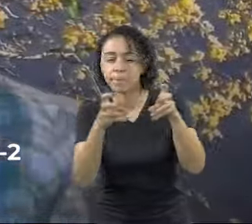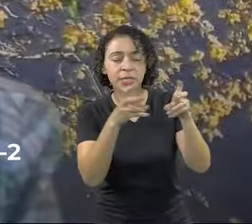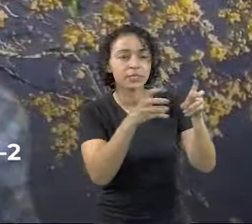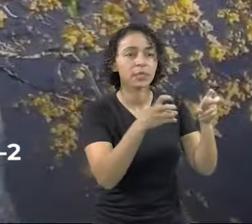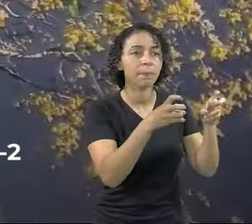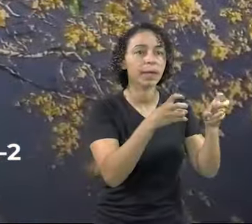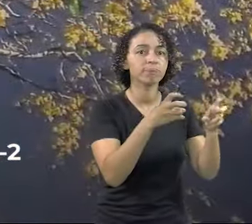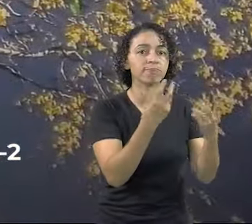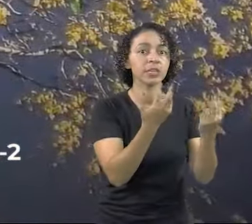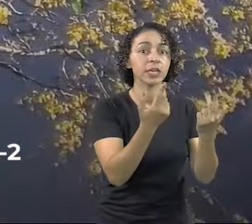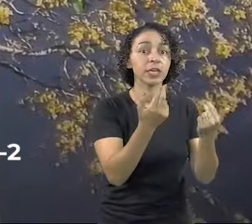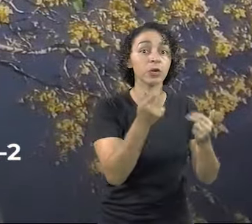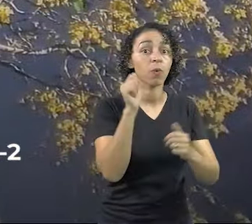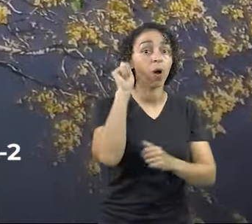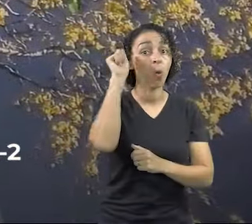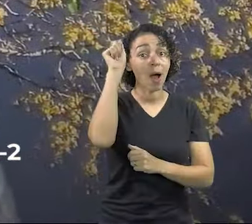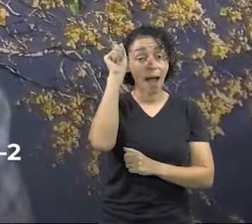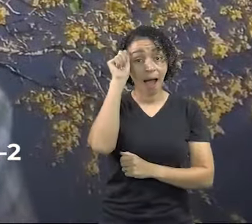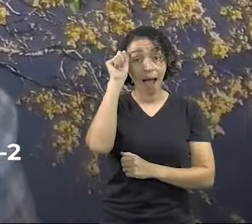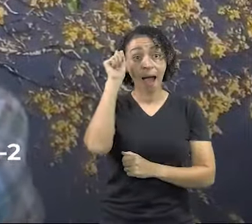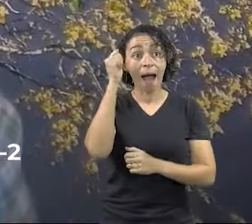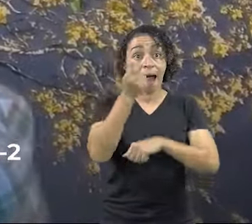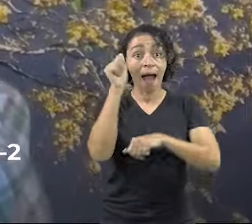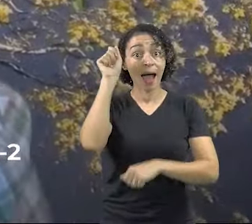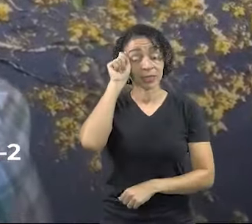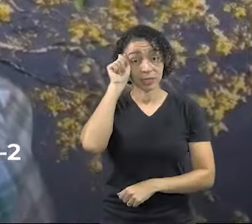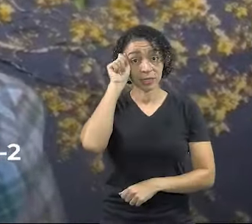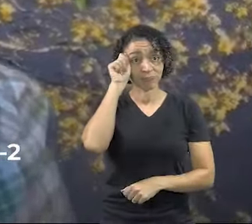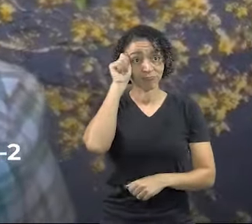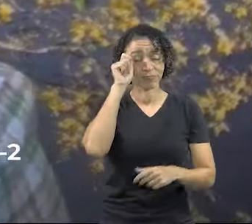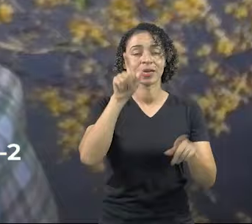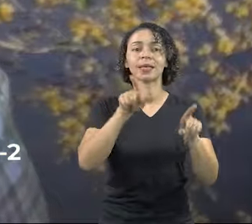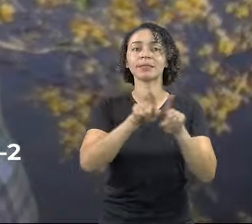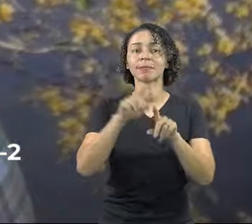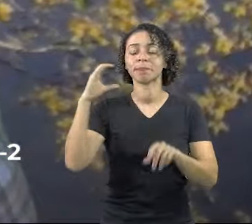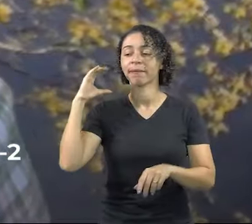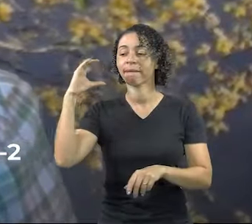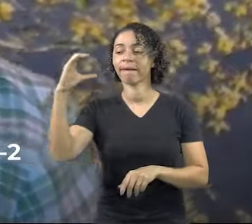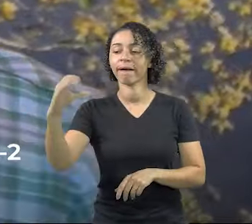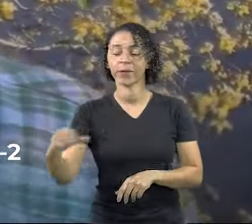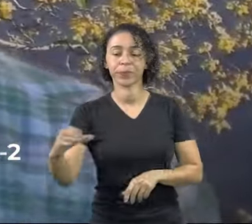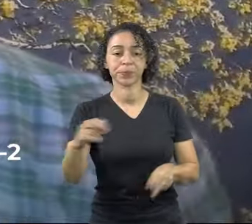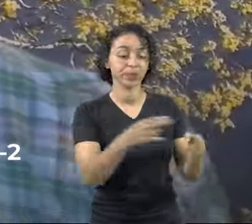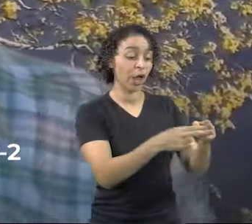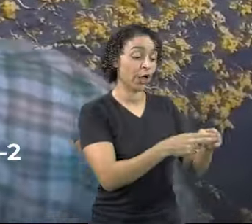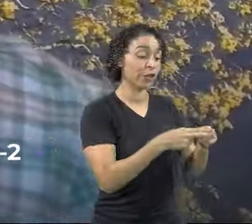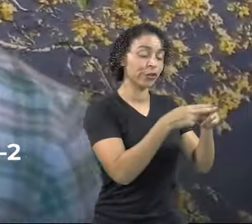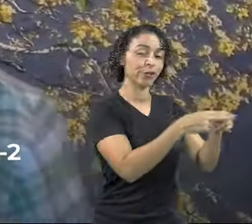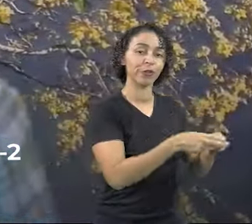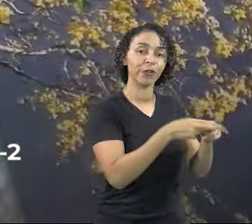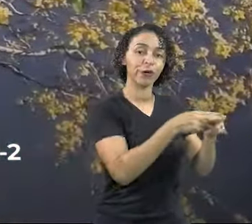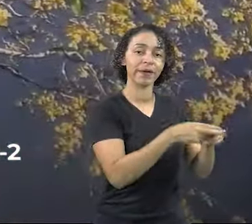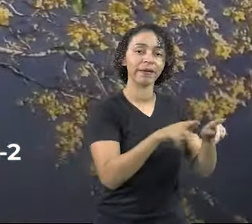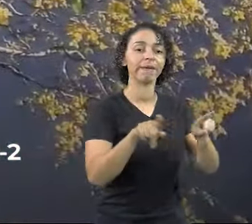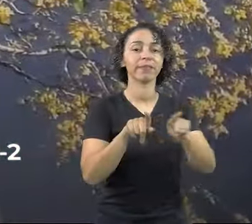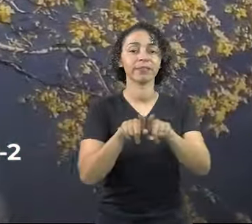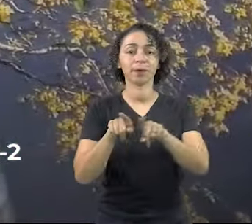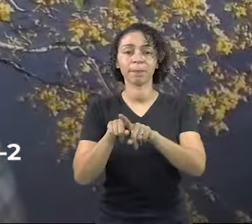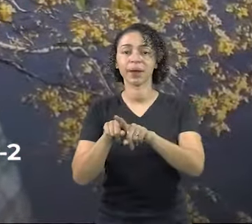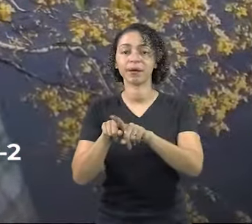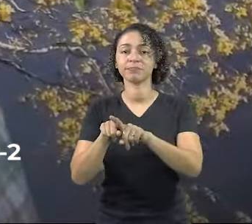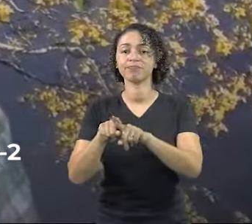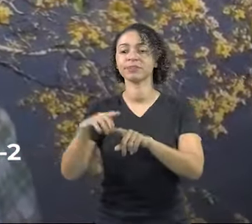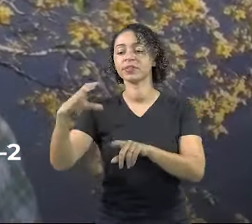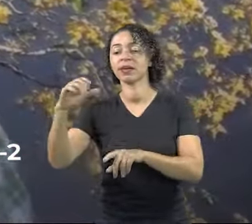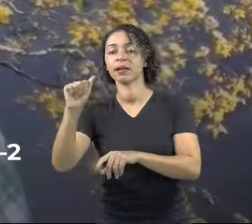Adão também tinha um espinho na carne chamado Caim você vê que Noé tinha um espinho na carne era o